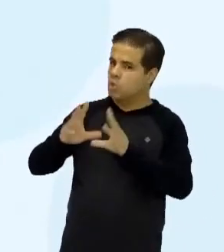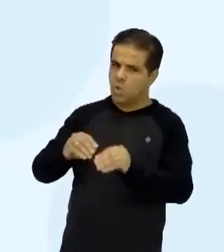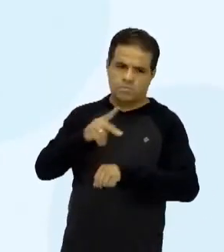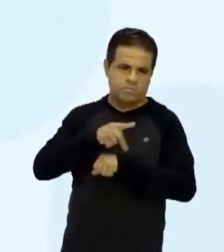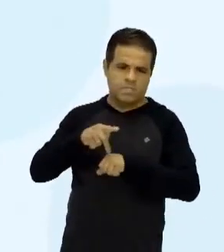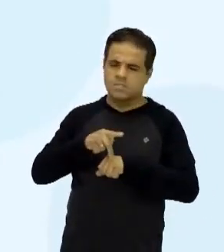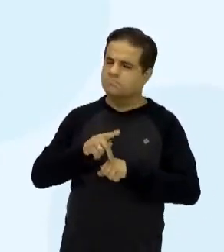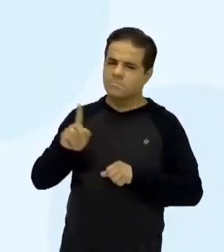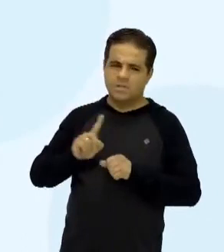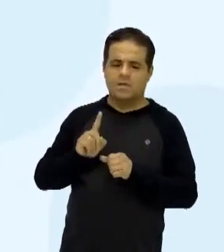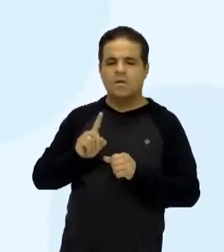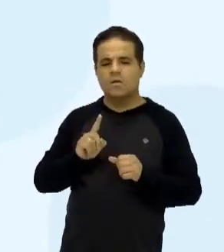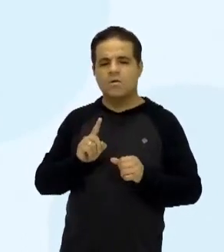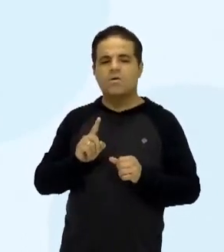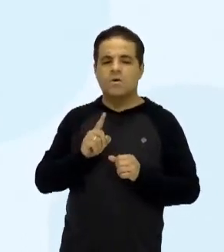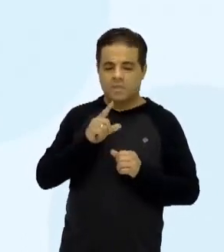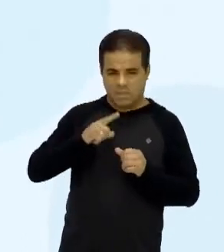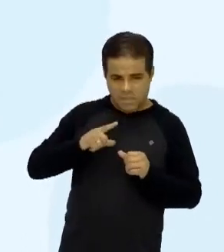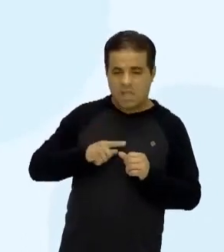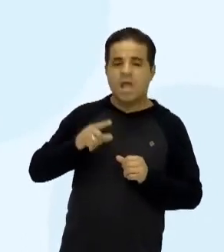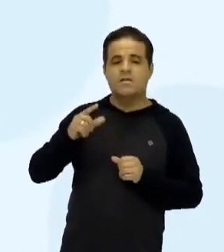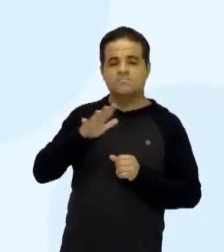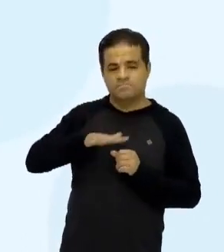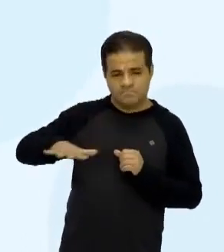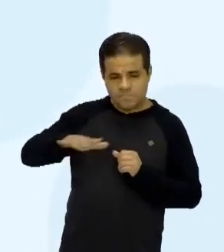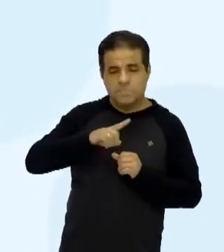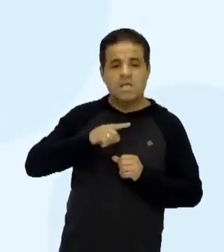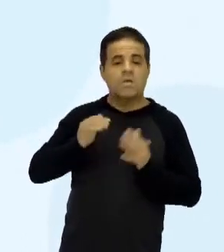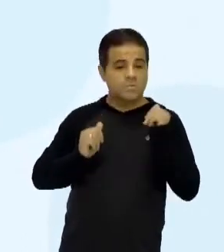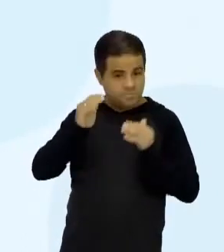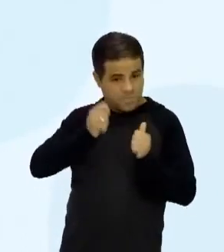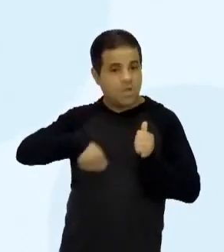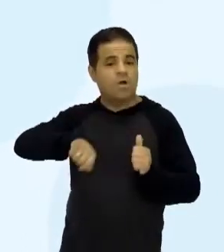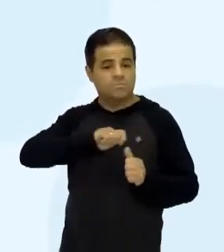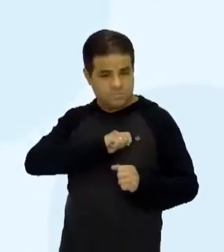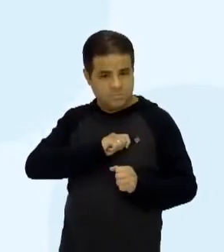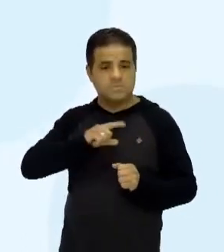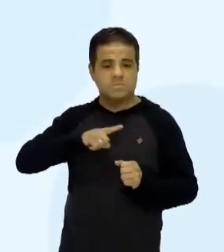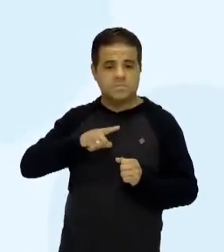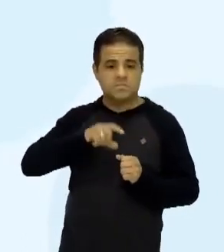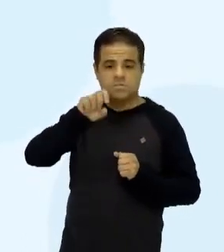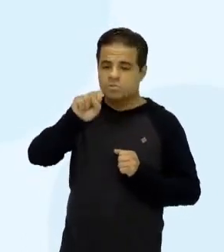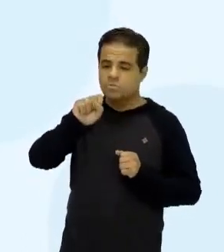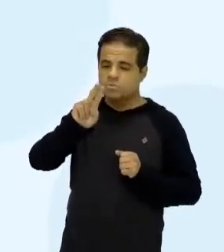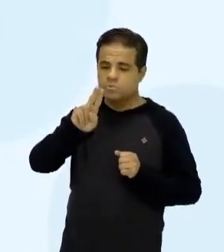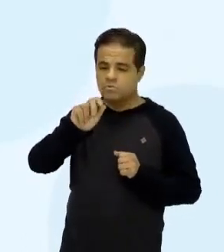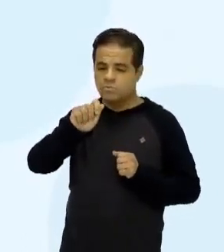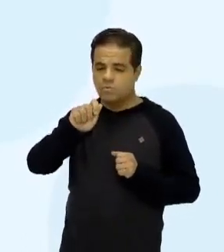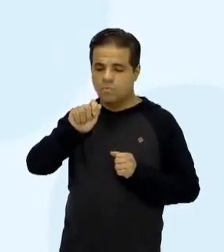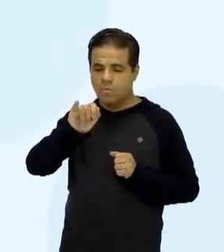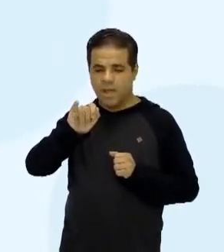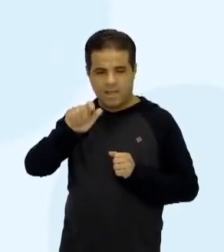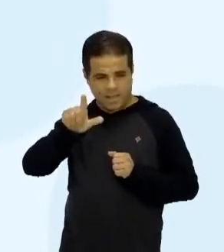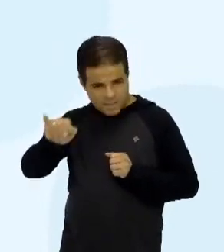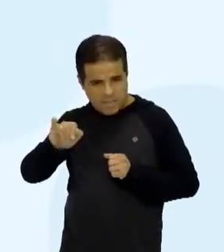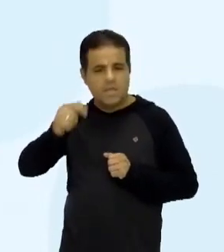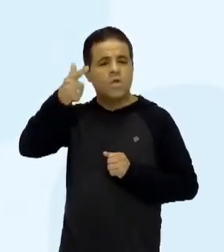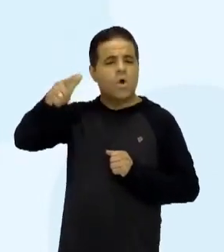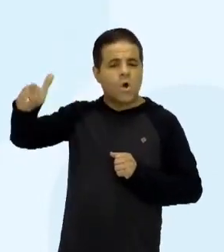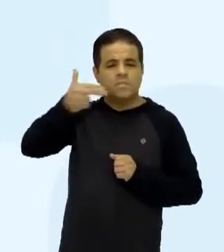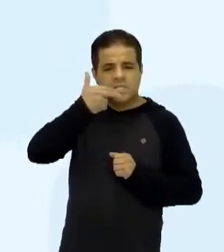uma atividade que é mais ou menos isso, né? Na verdade é isso, né? Tem o espanhol, né? Tem o suali e outras